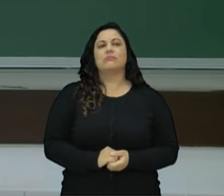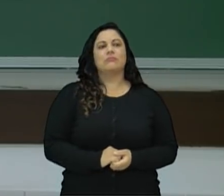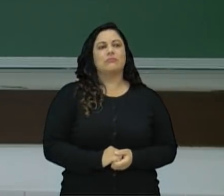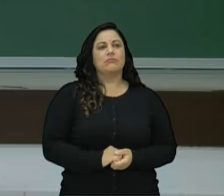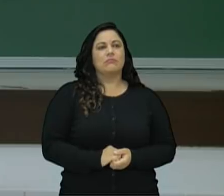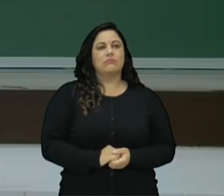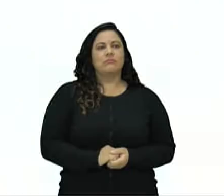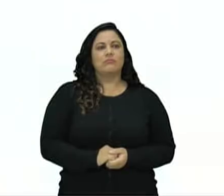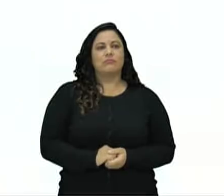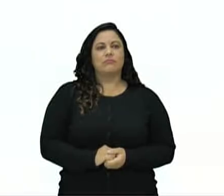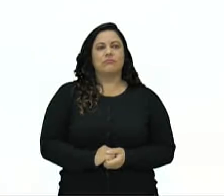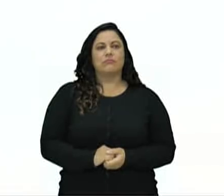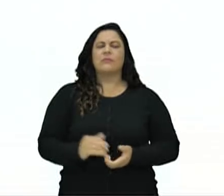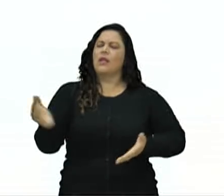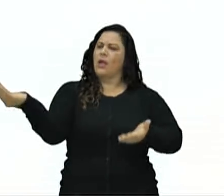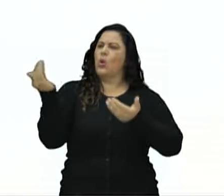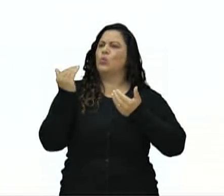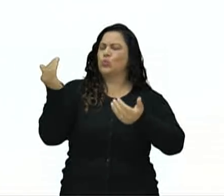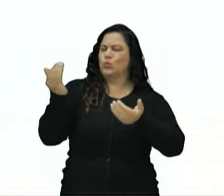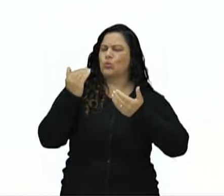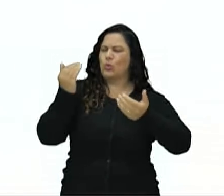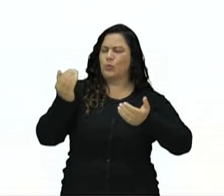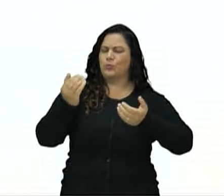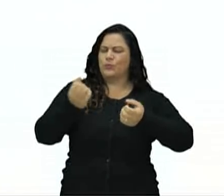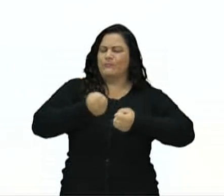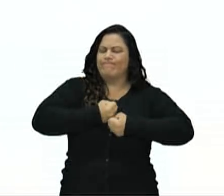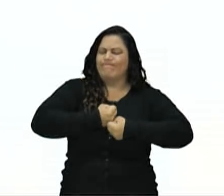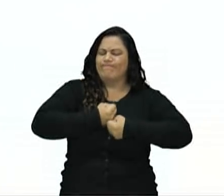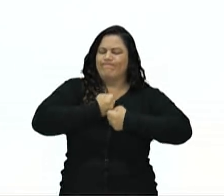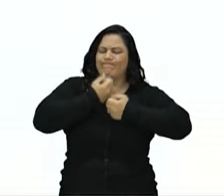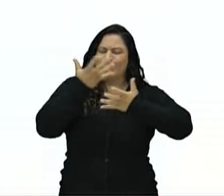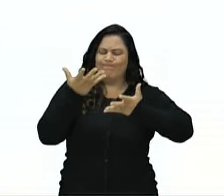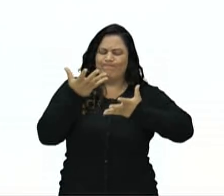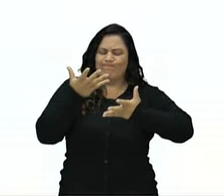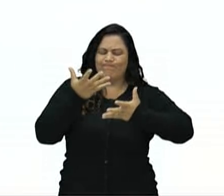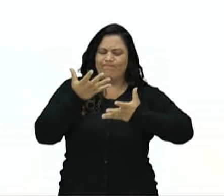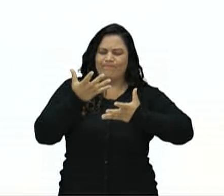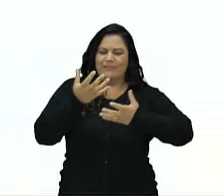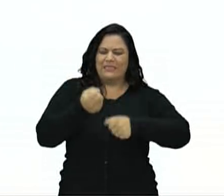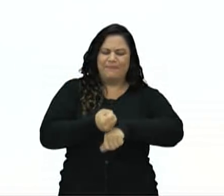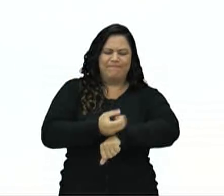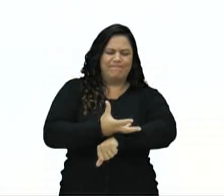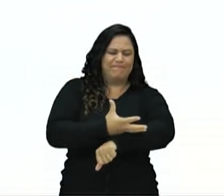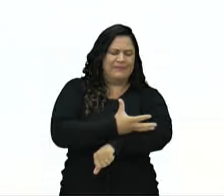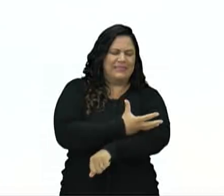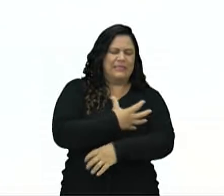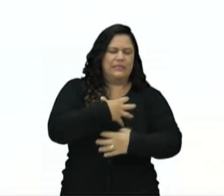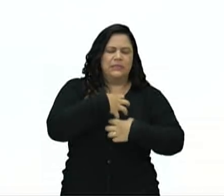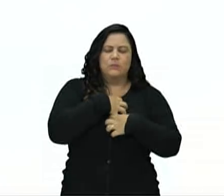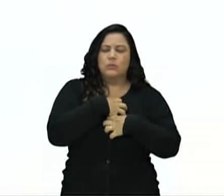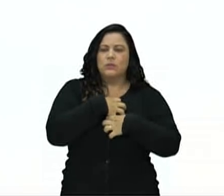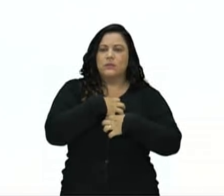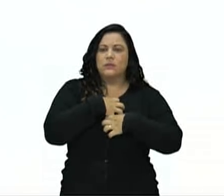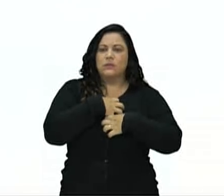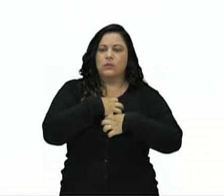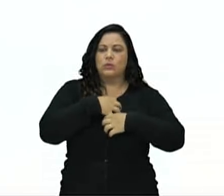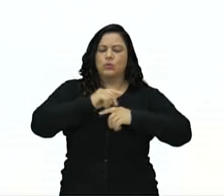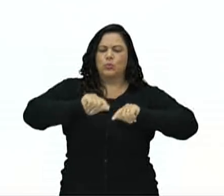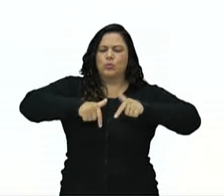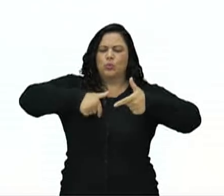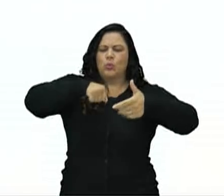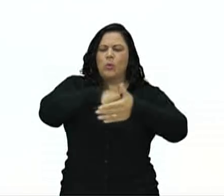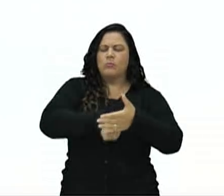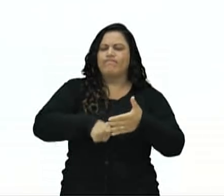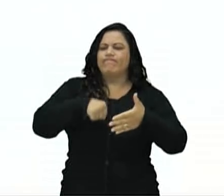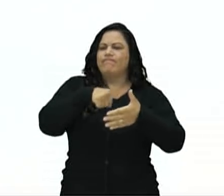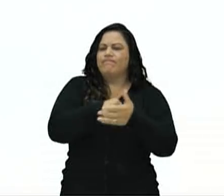lá: jovem faz depoimento emocionante sobre sua luta contra a anorexia. A primeira foto